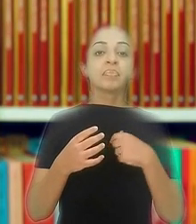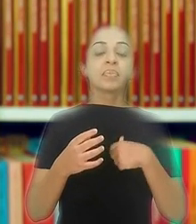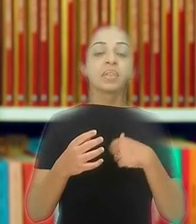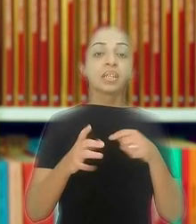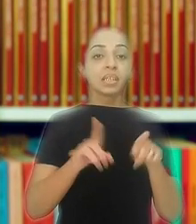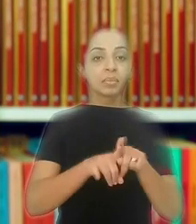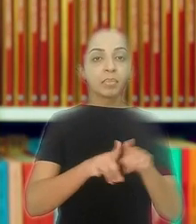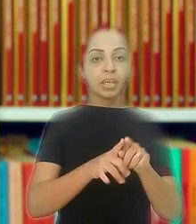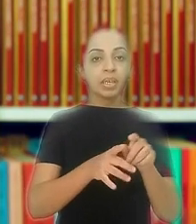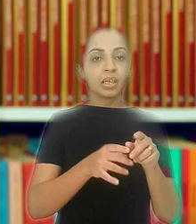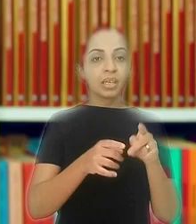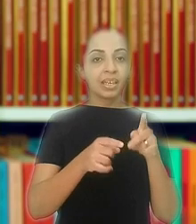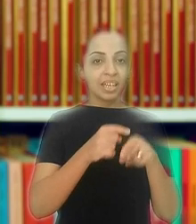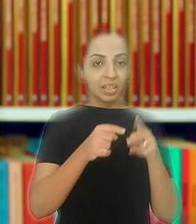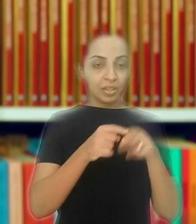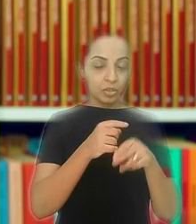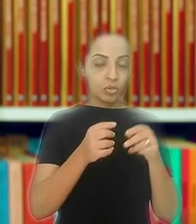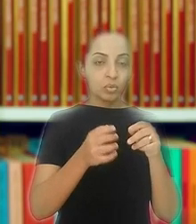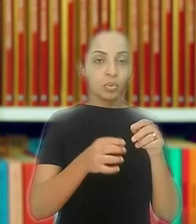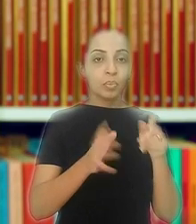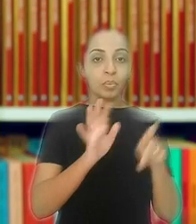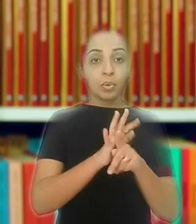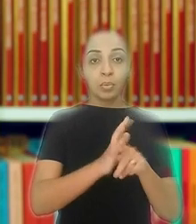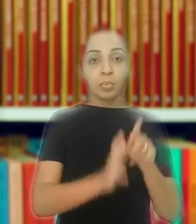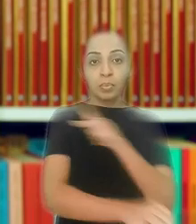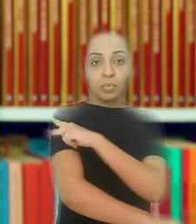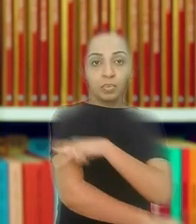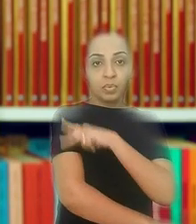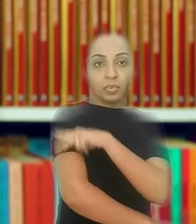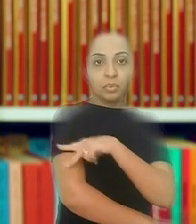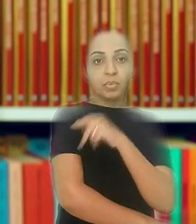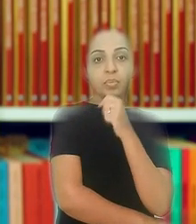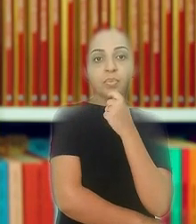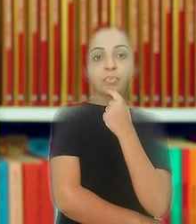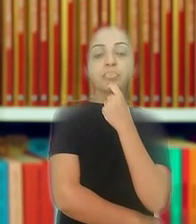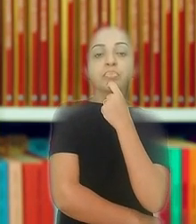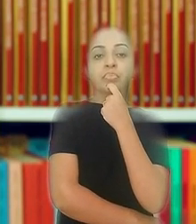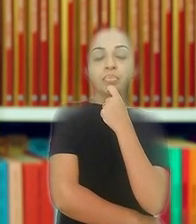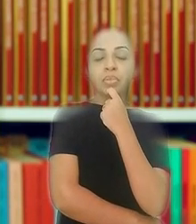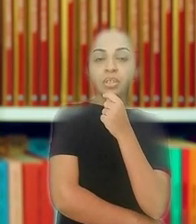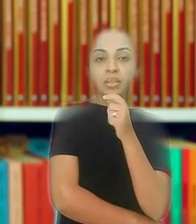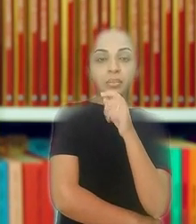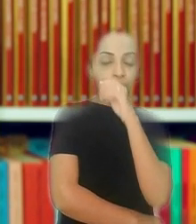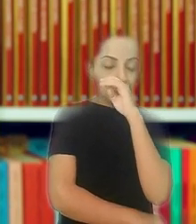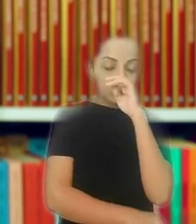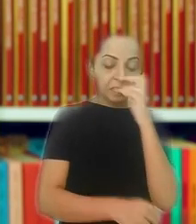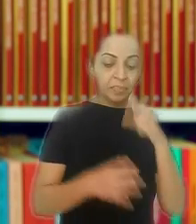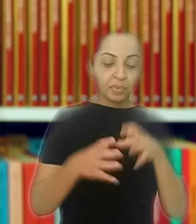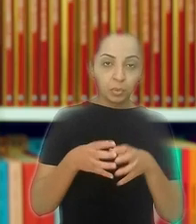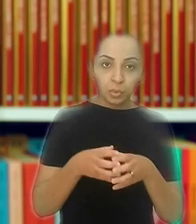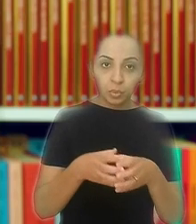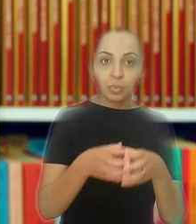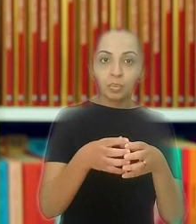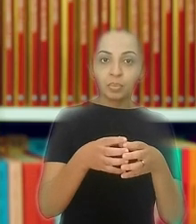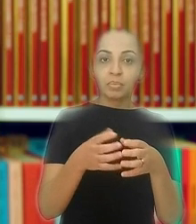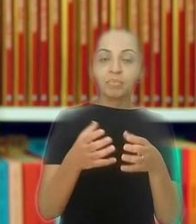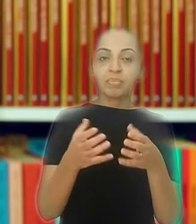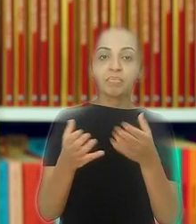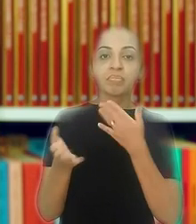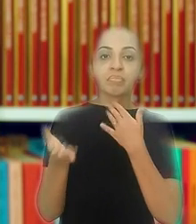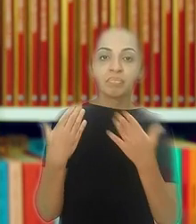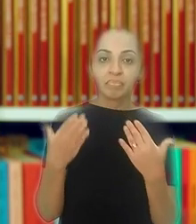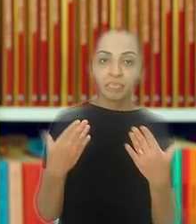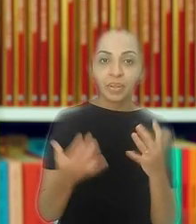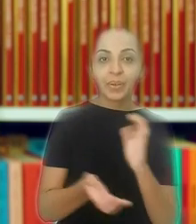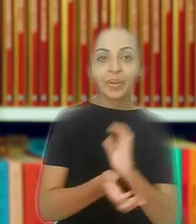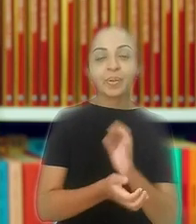editor do Piauí eu conheci agora recentemente na Bienal a gente saiu para para conversar